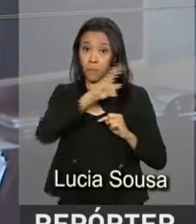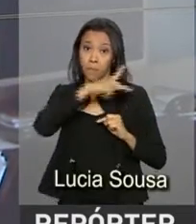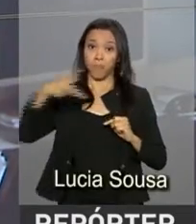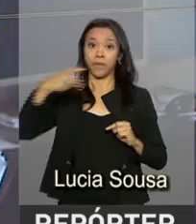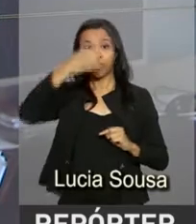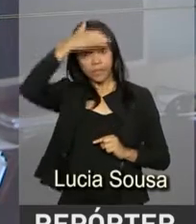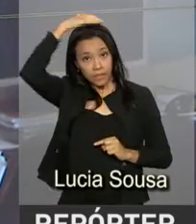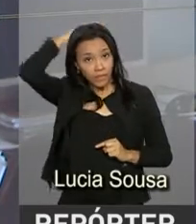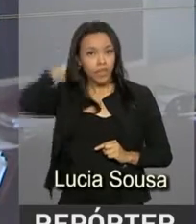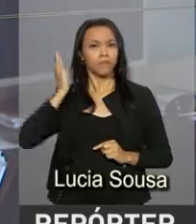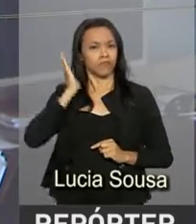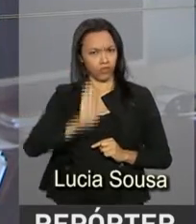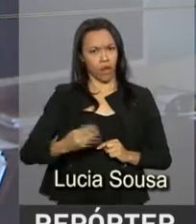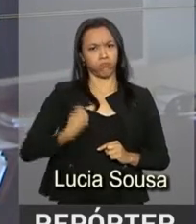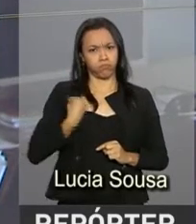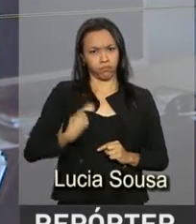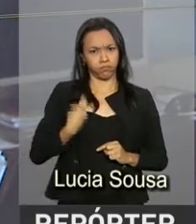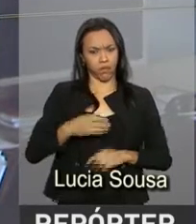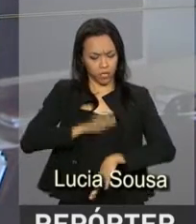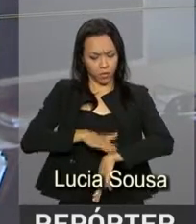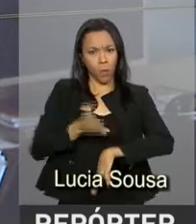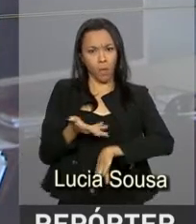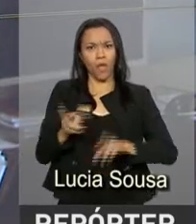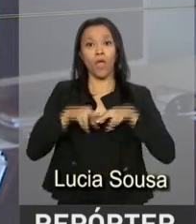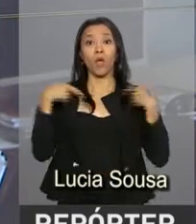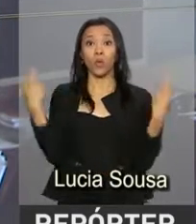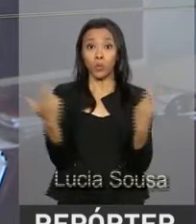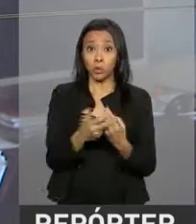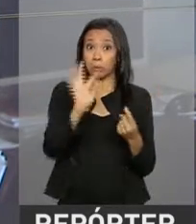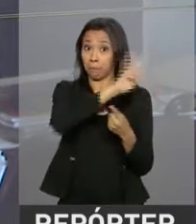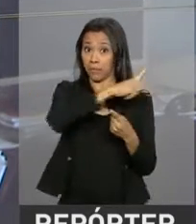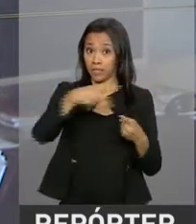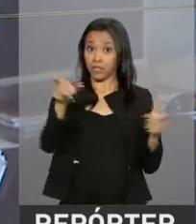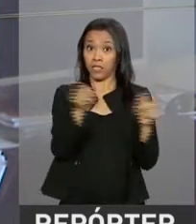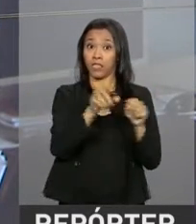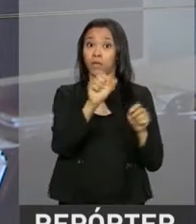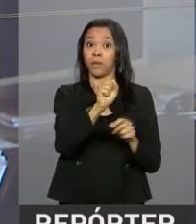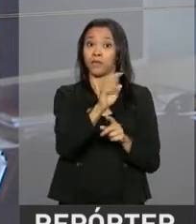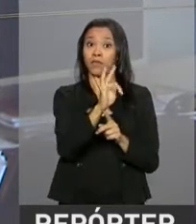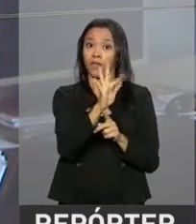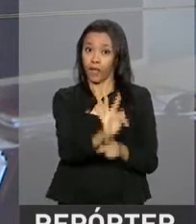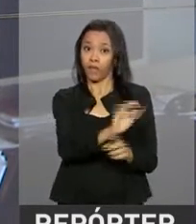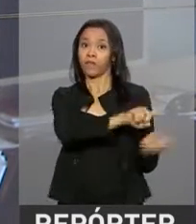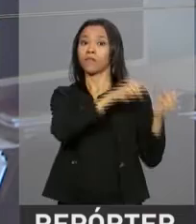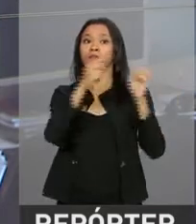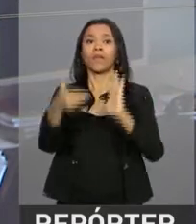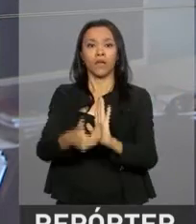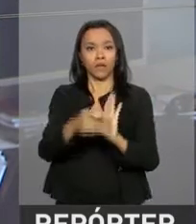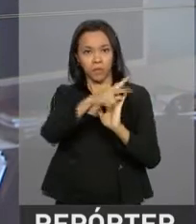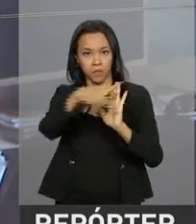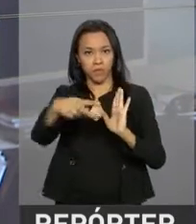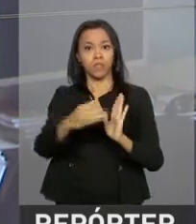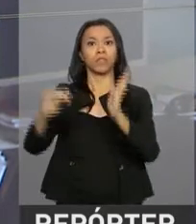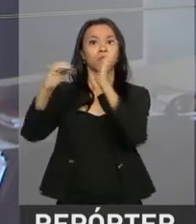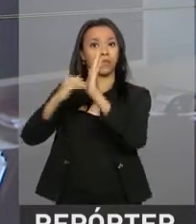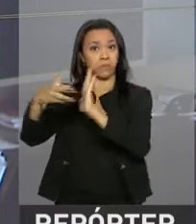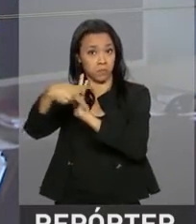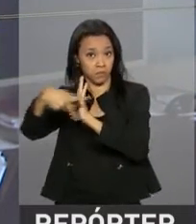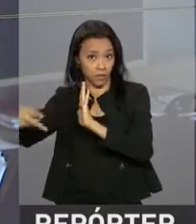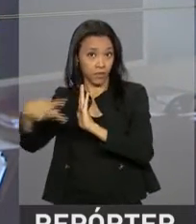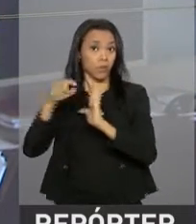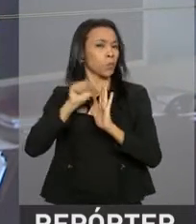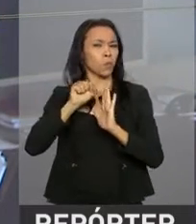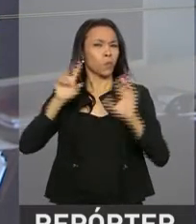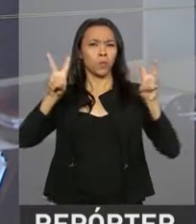presidente Michel Temer está reunido neste momento com os presidentes do Supremo Tribunal Federal, da Câmara dos Deputados e do Senado.